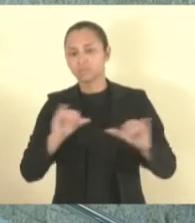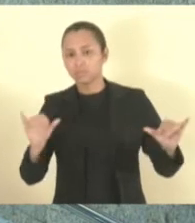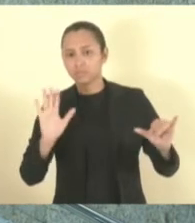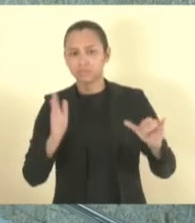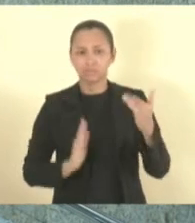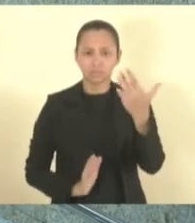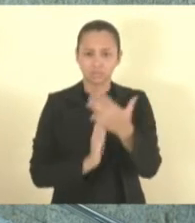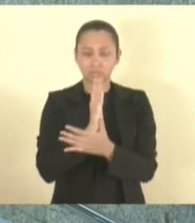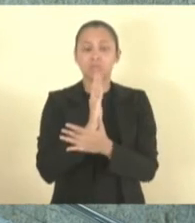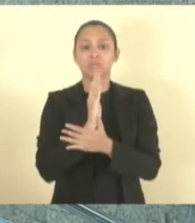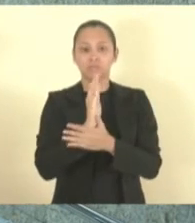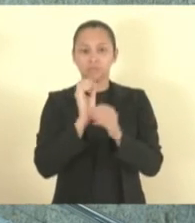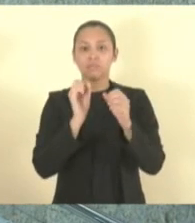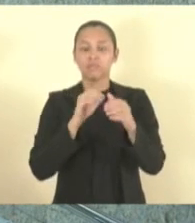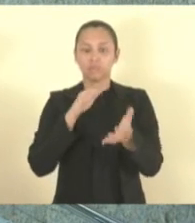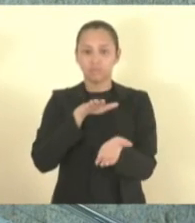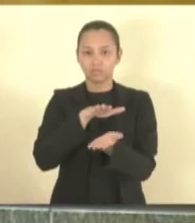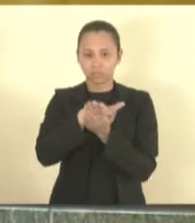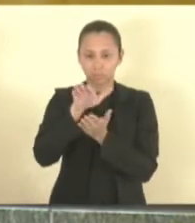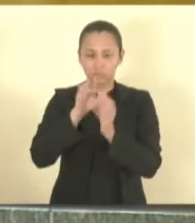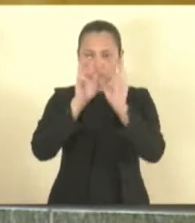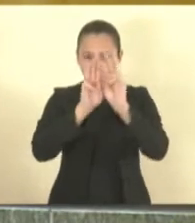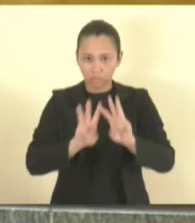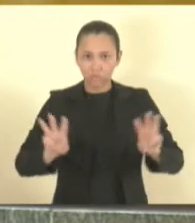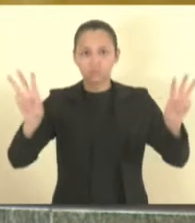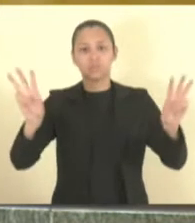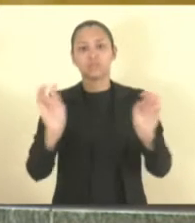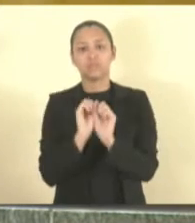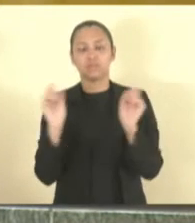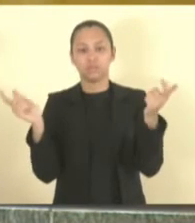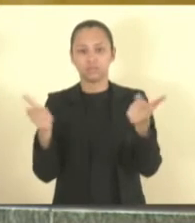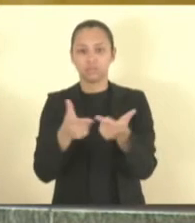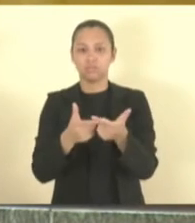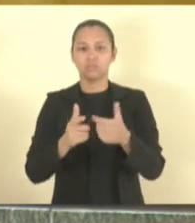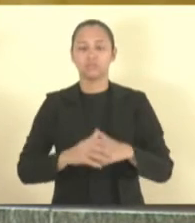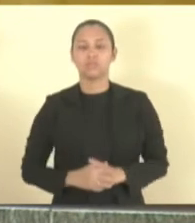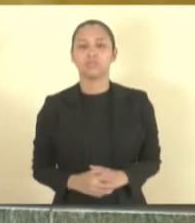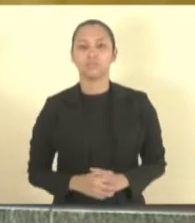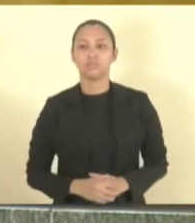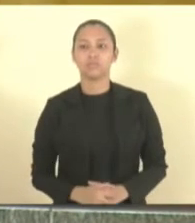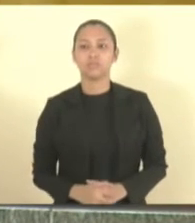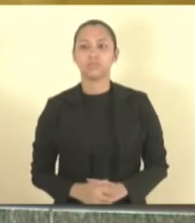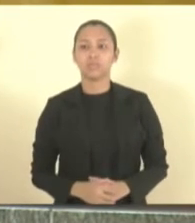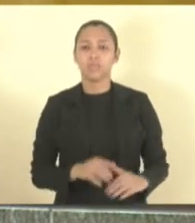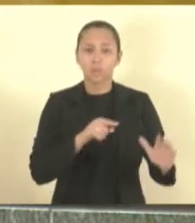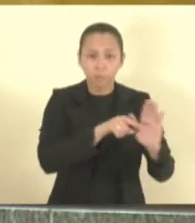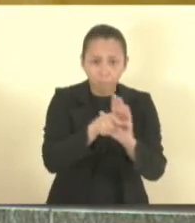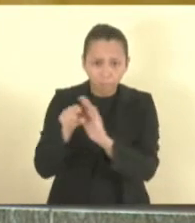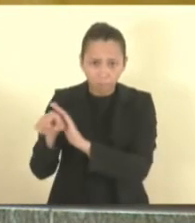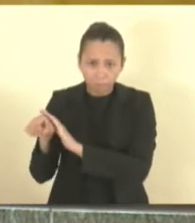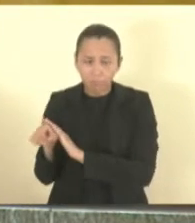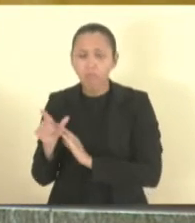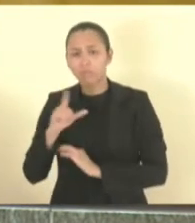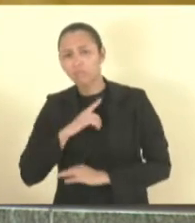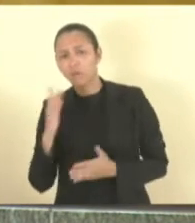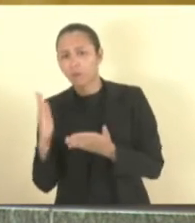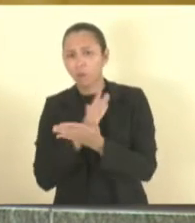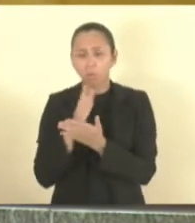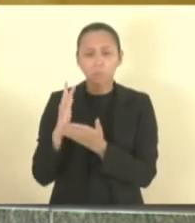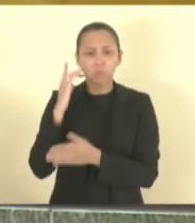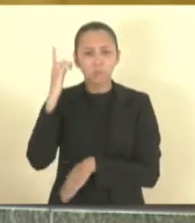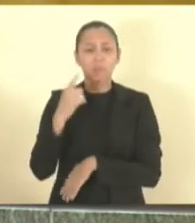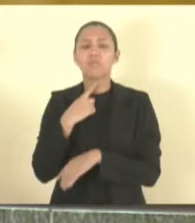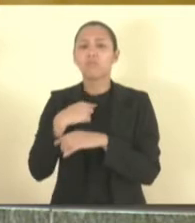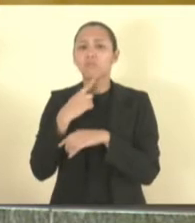aprovada conforme foi disponibilizada no site da ALIS. Eu consulto se existe algum deputado que